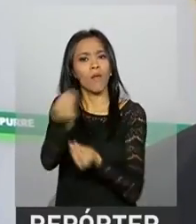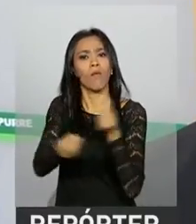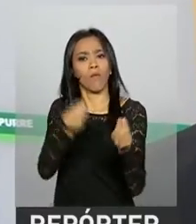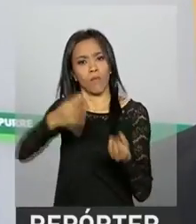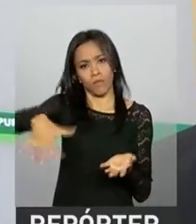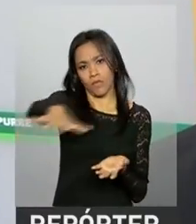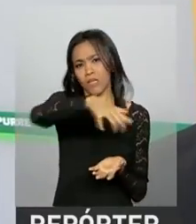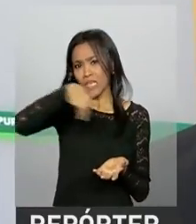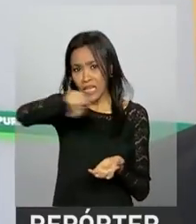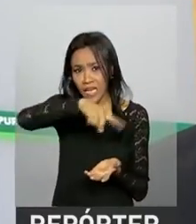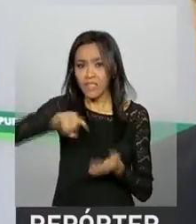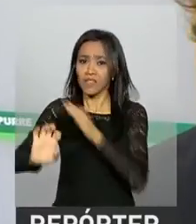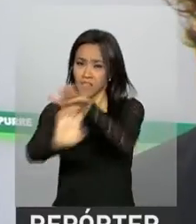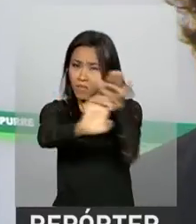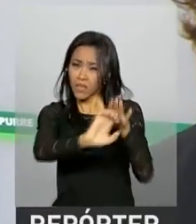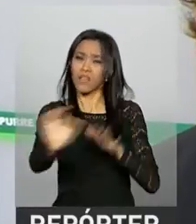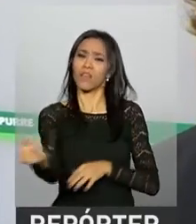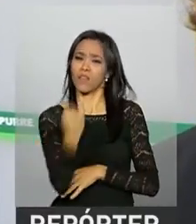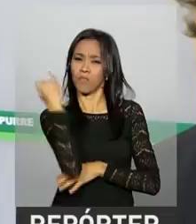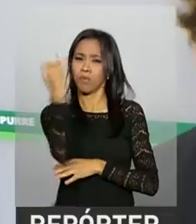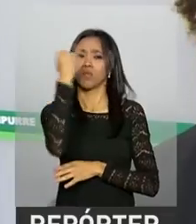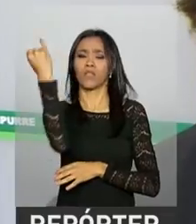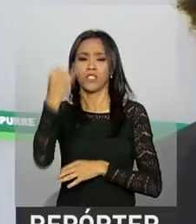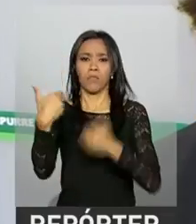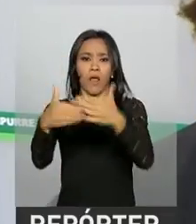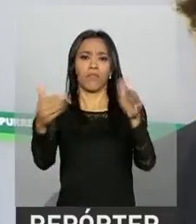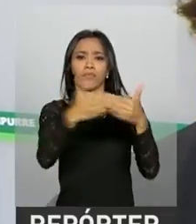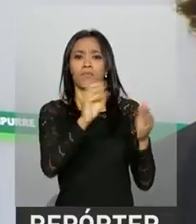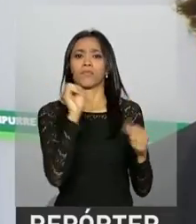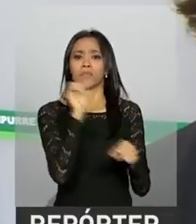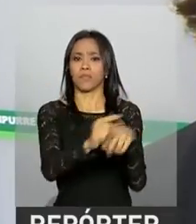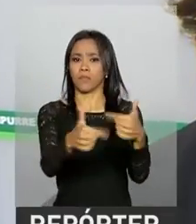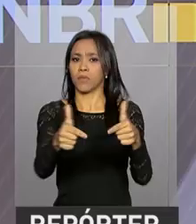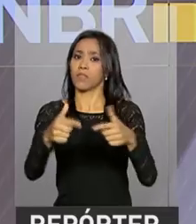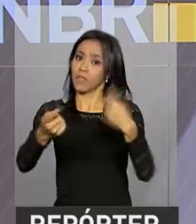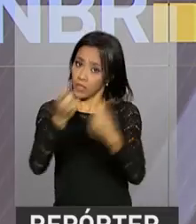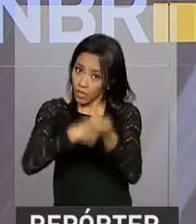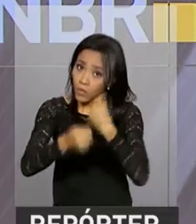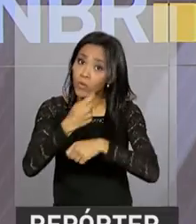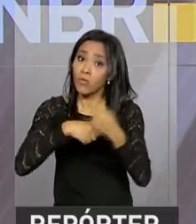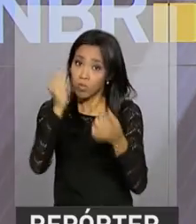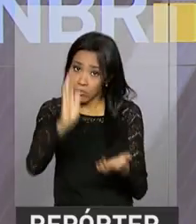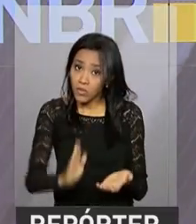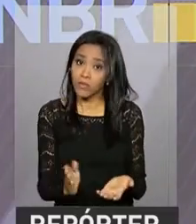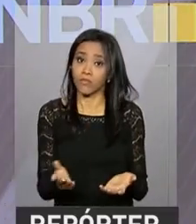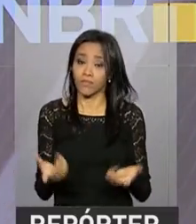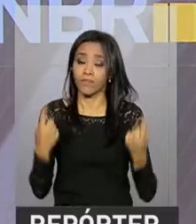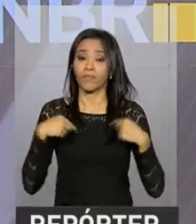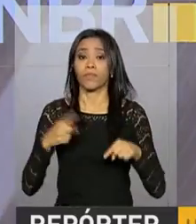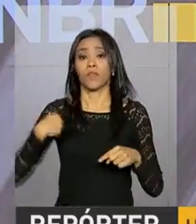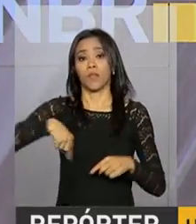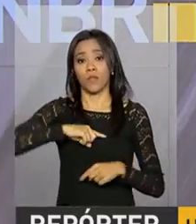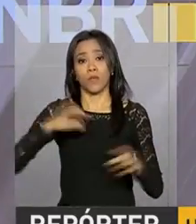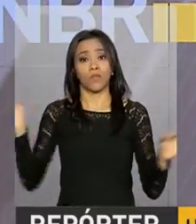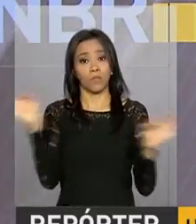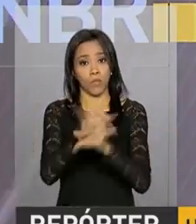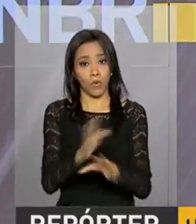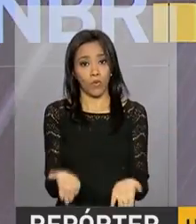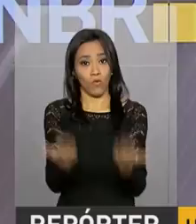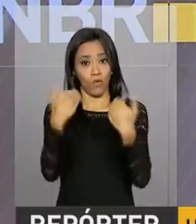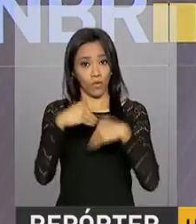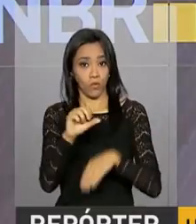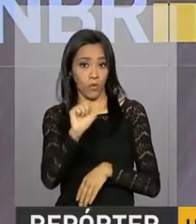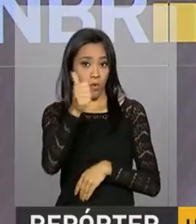segmento é tão relevante do crescimento dos empregos da inovação da economia brasileira e nós ficamos por aqui voltamos às